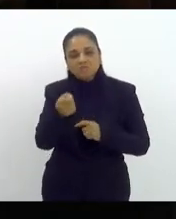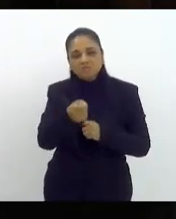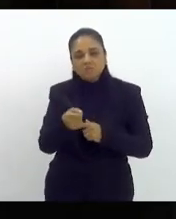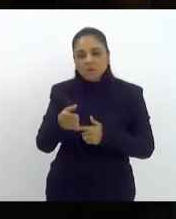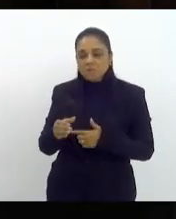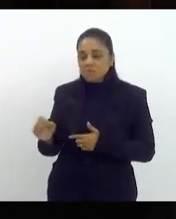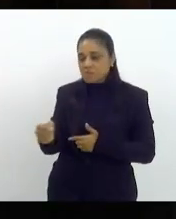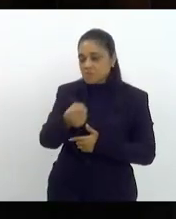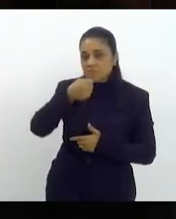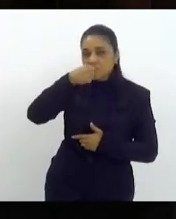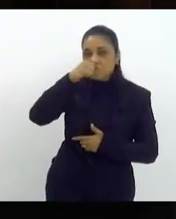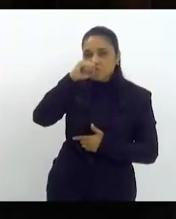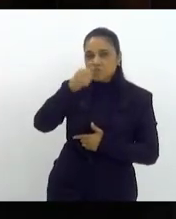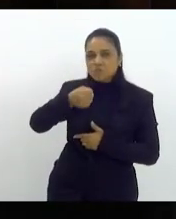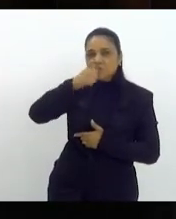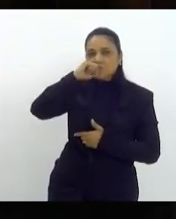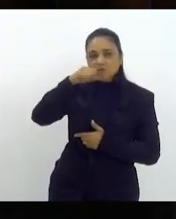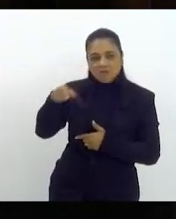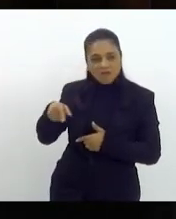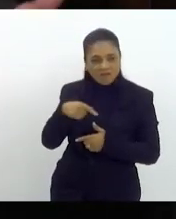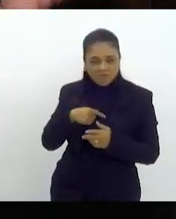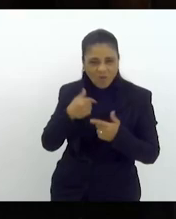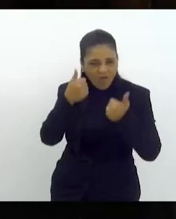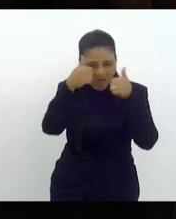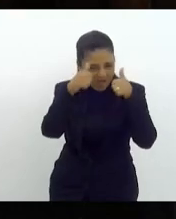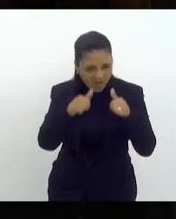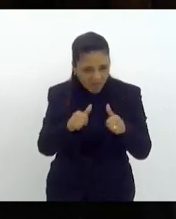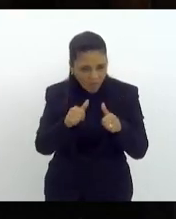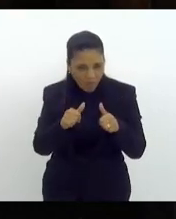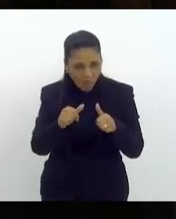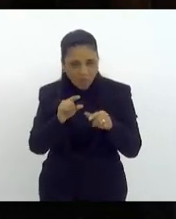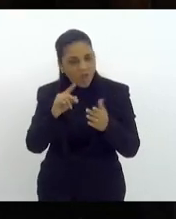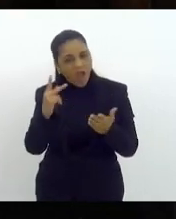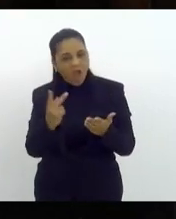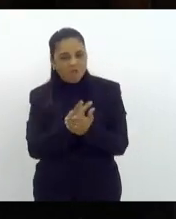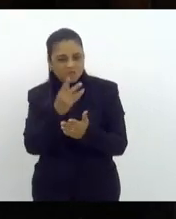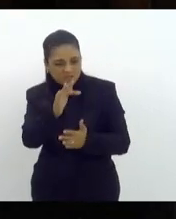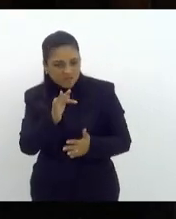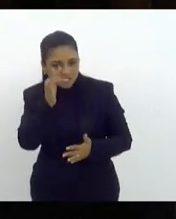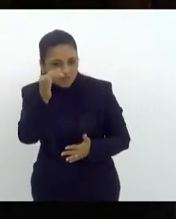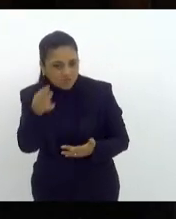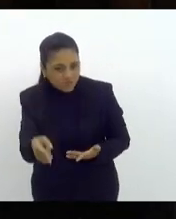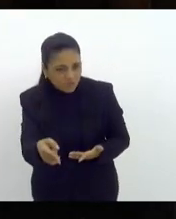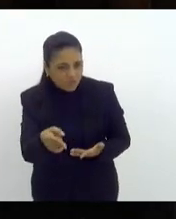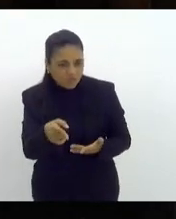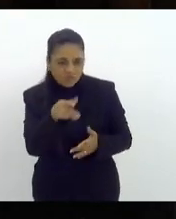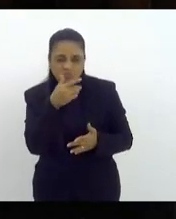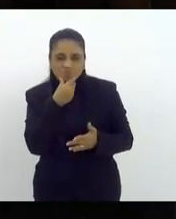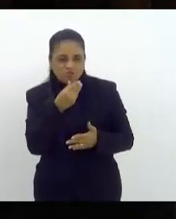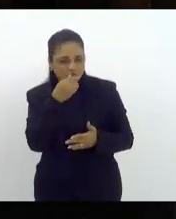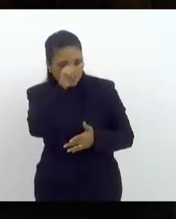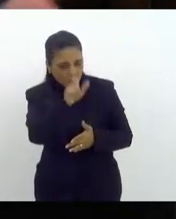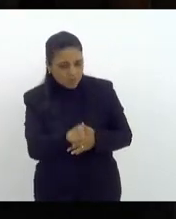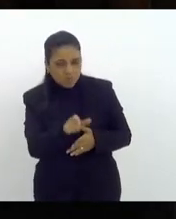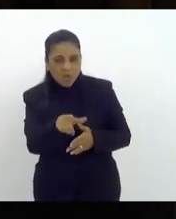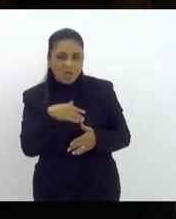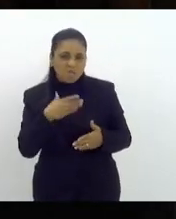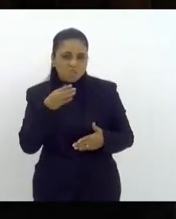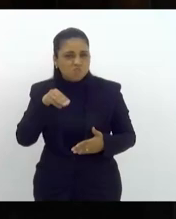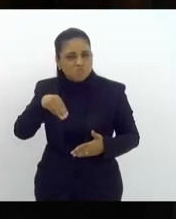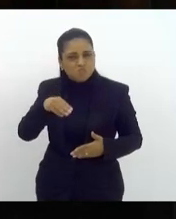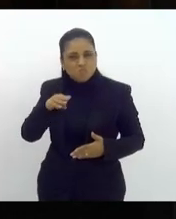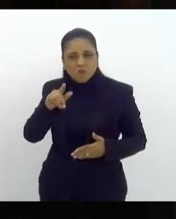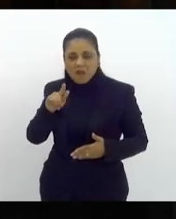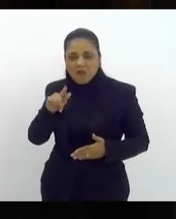sem avaliar as consequências do que esses garotos fazem que na fala dele é garoto mas para mim